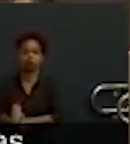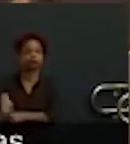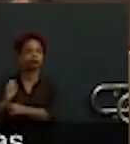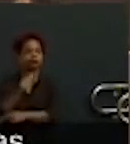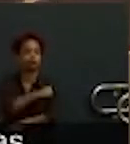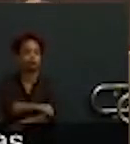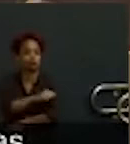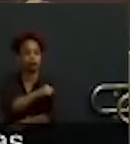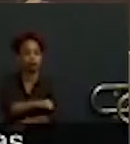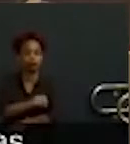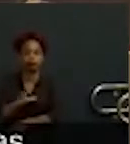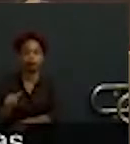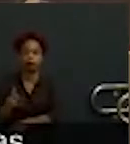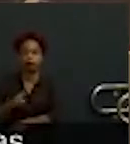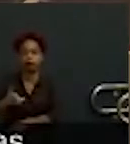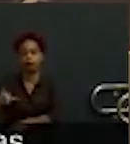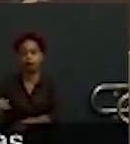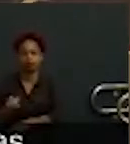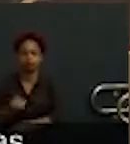Janeiro, Camperge.